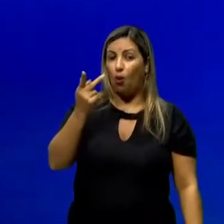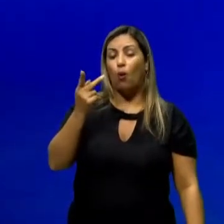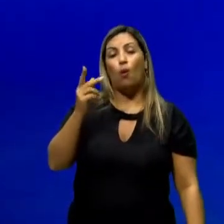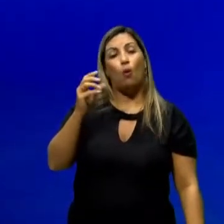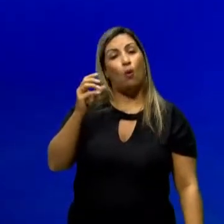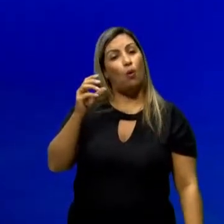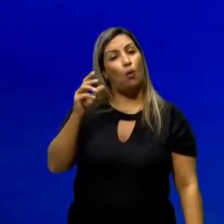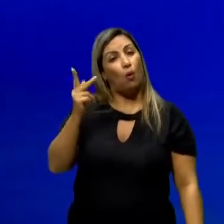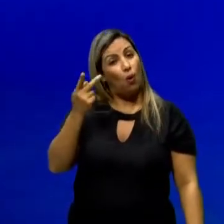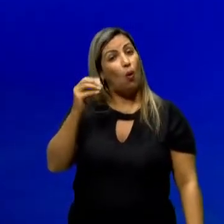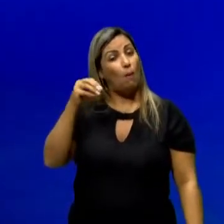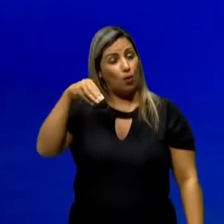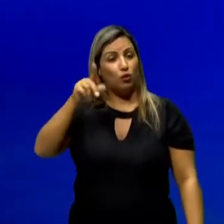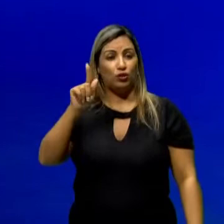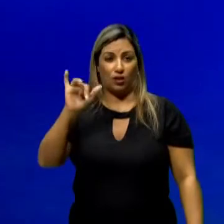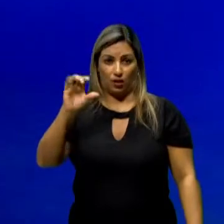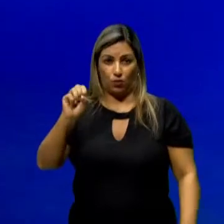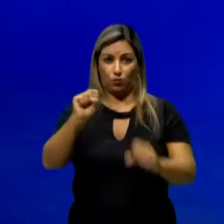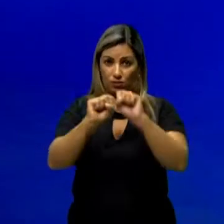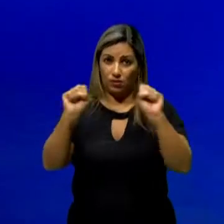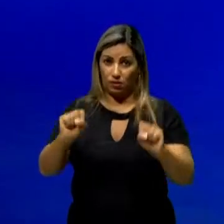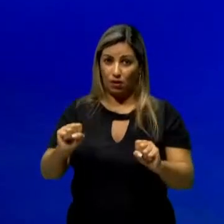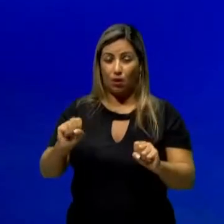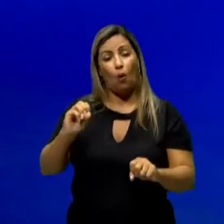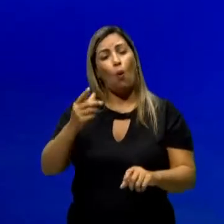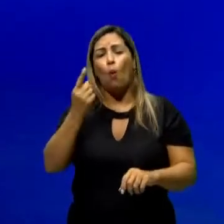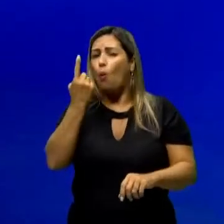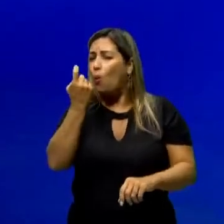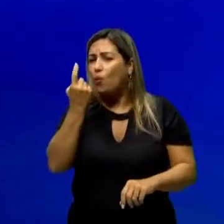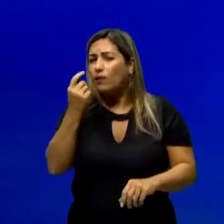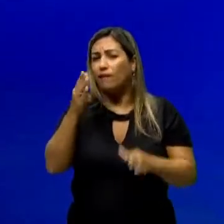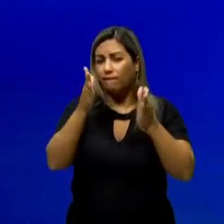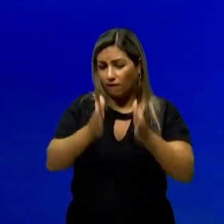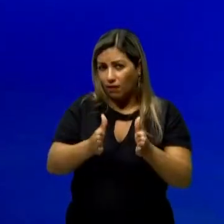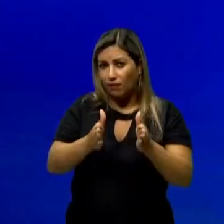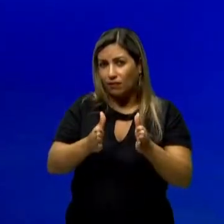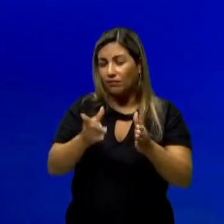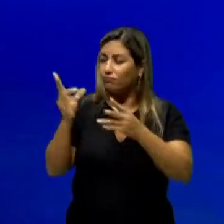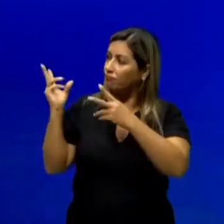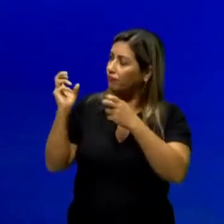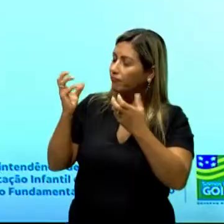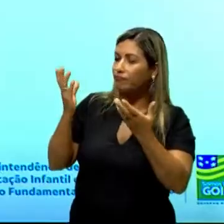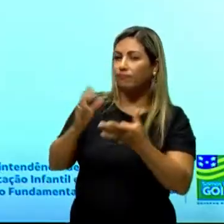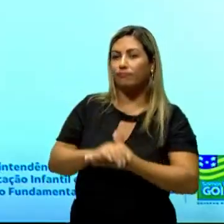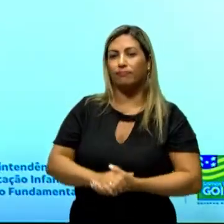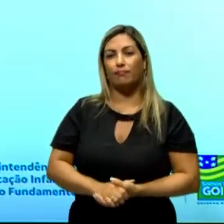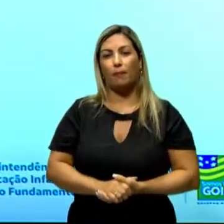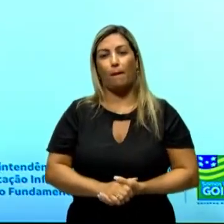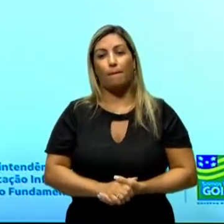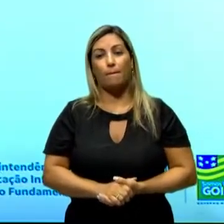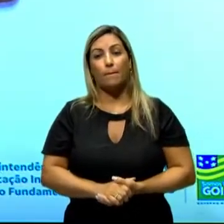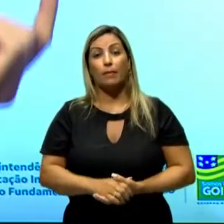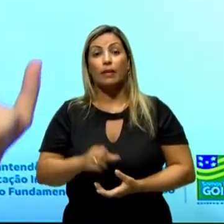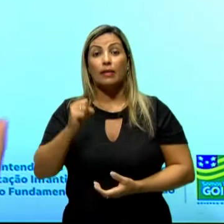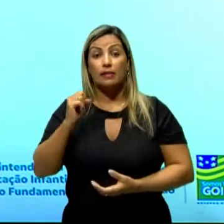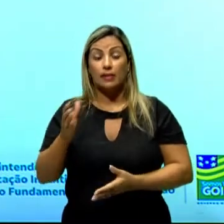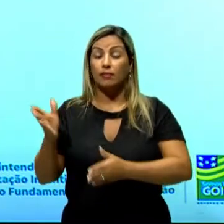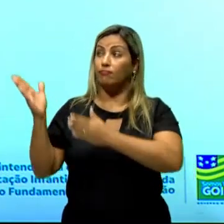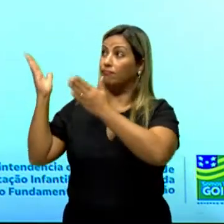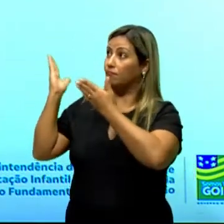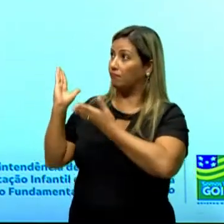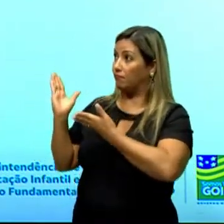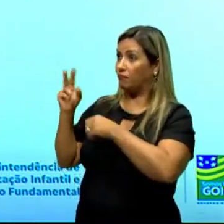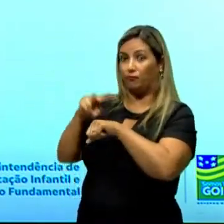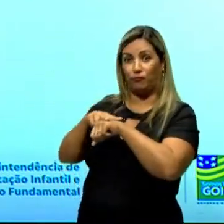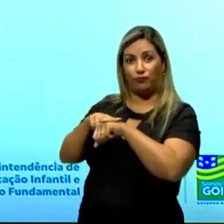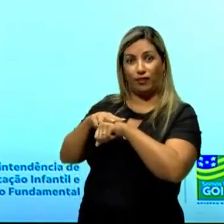trata-se de um sistema homogêneo ou monofásico, por ter somente uma fase. Se nós considerarmos do outro lado